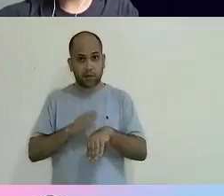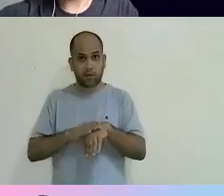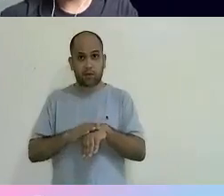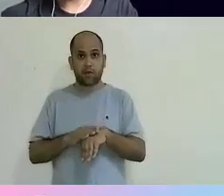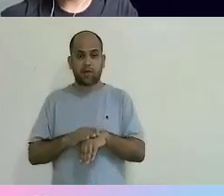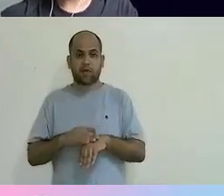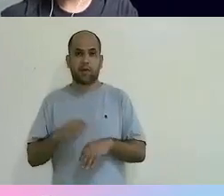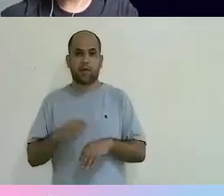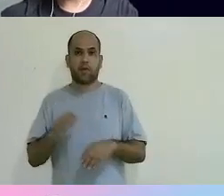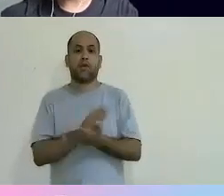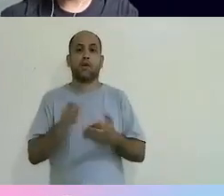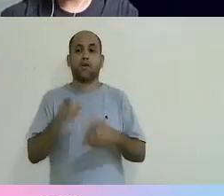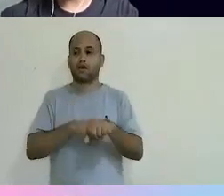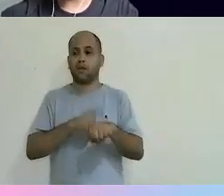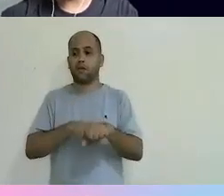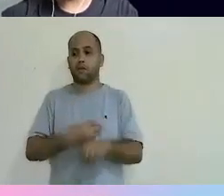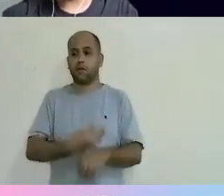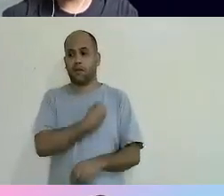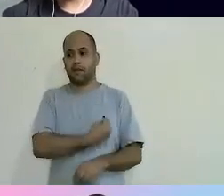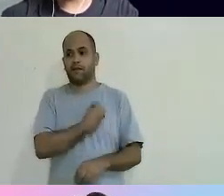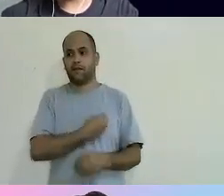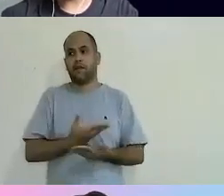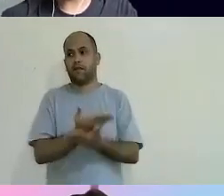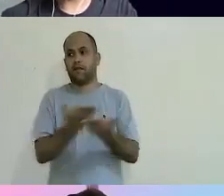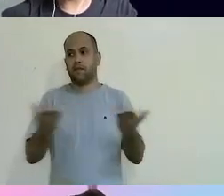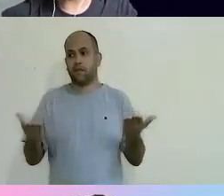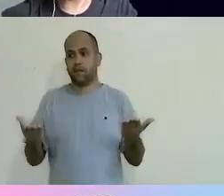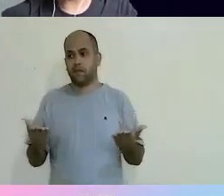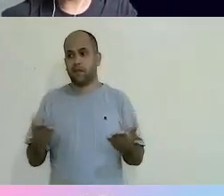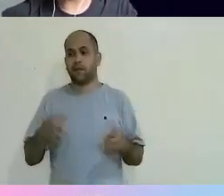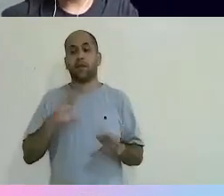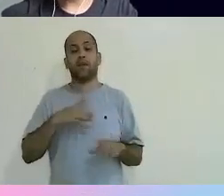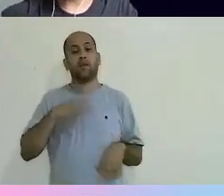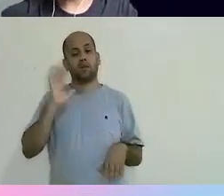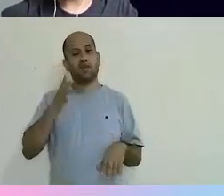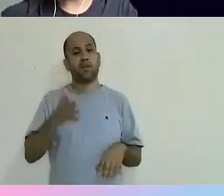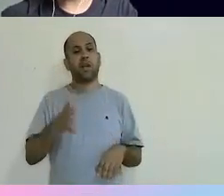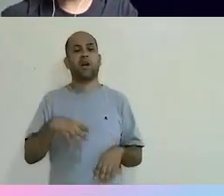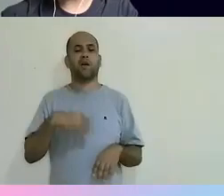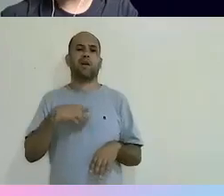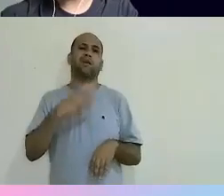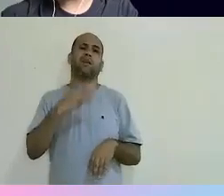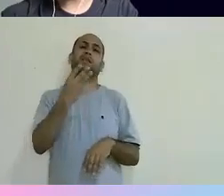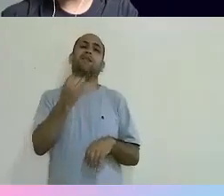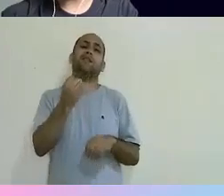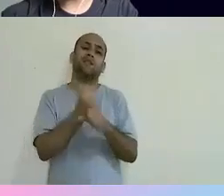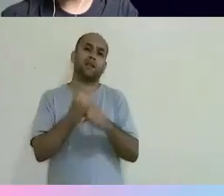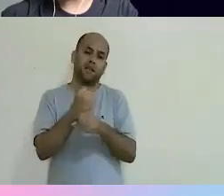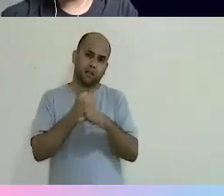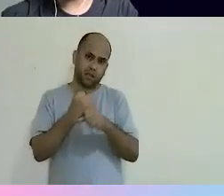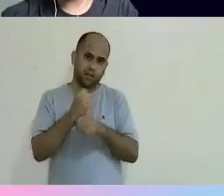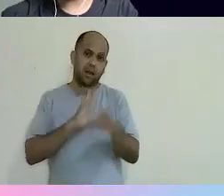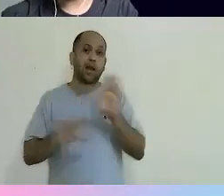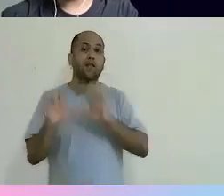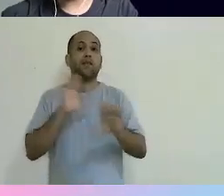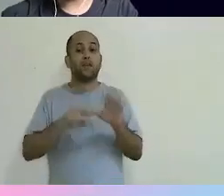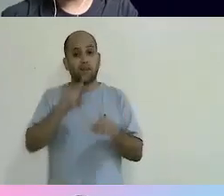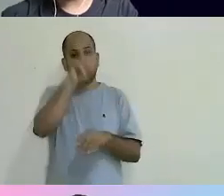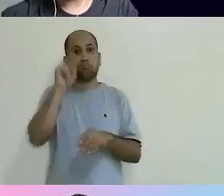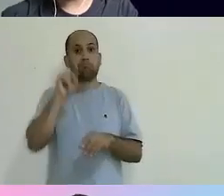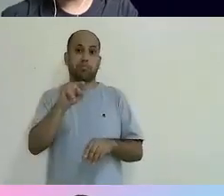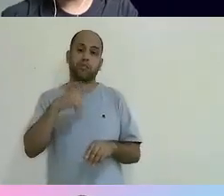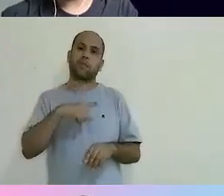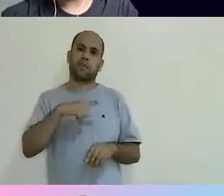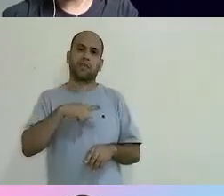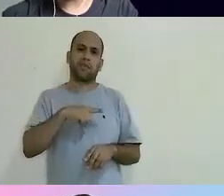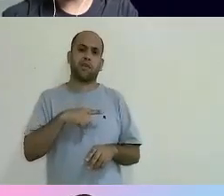vida vocês vão estar perdidos. Eu já tenho mais de 20 anos no mercado e tem momentos que eu falo, para que lado eu vou agora? Tenho certeza que eu vou atrás